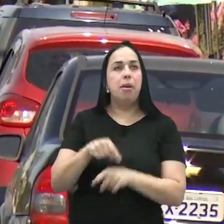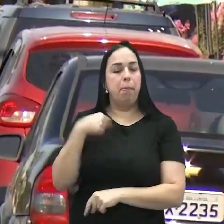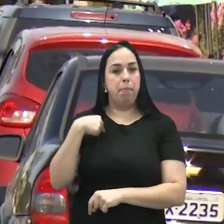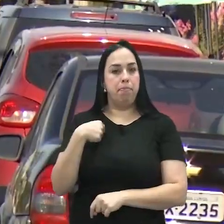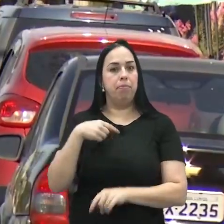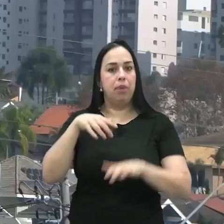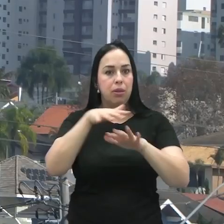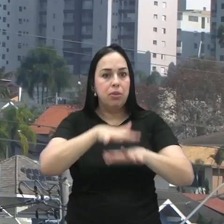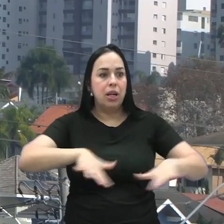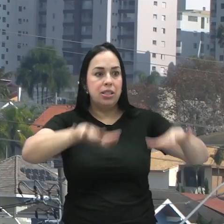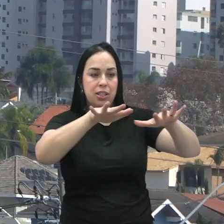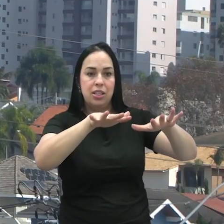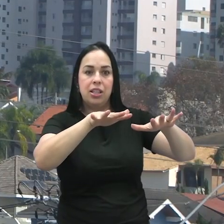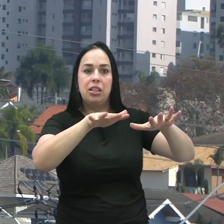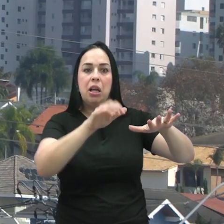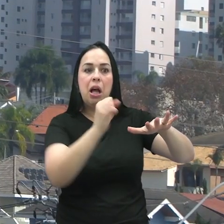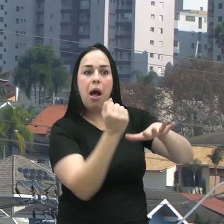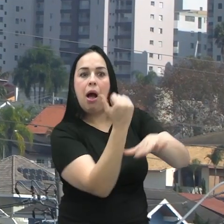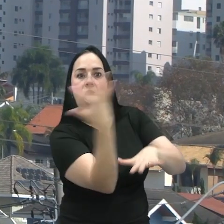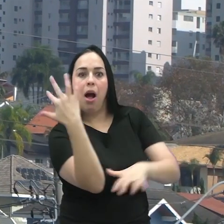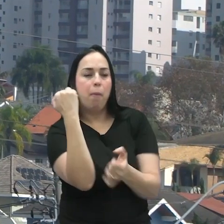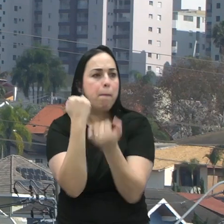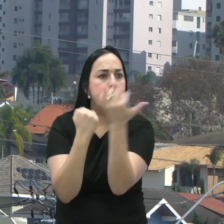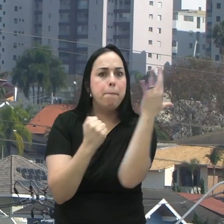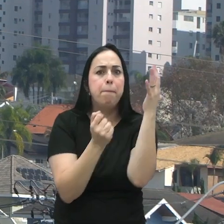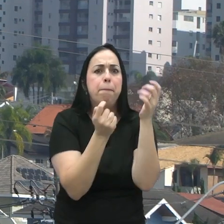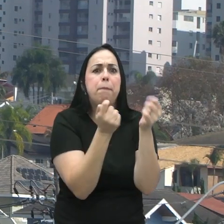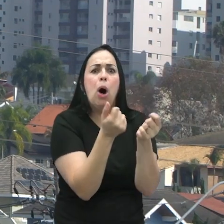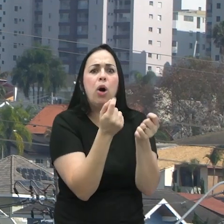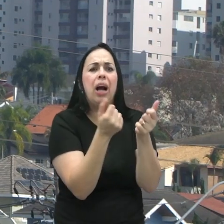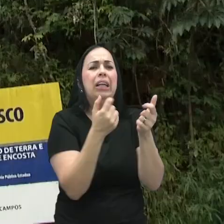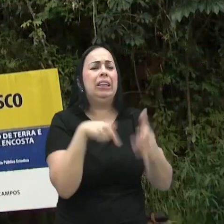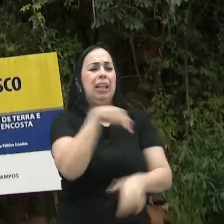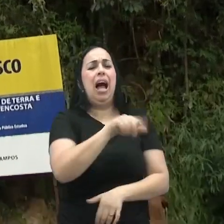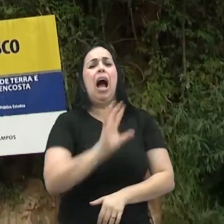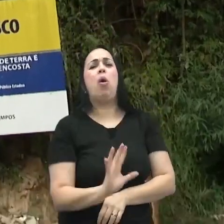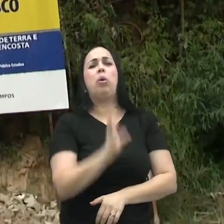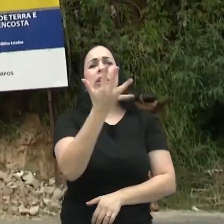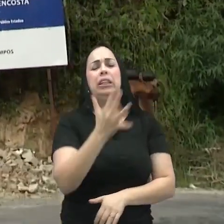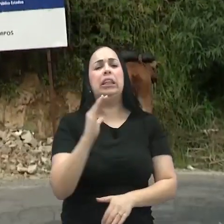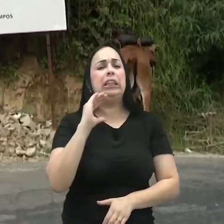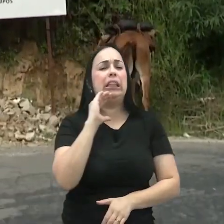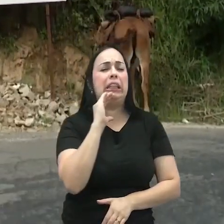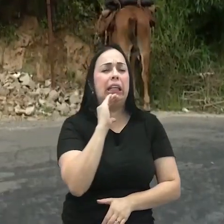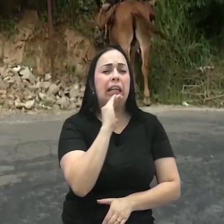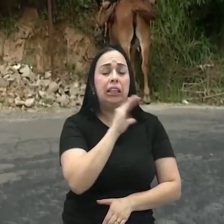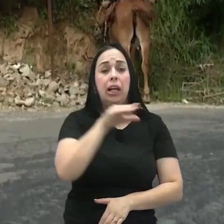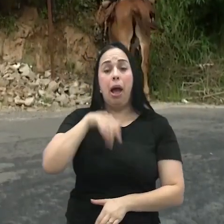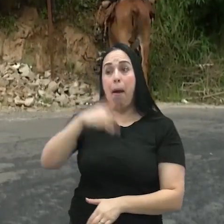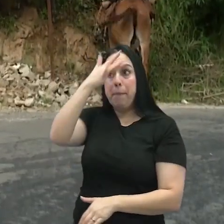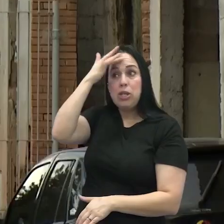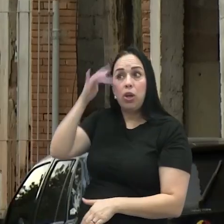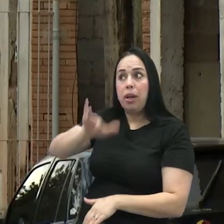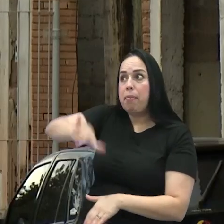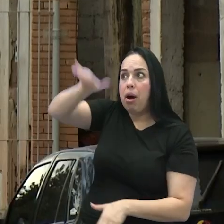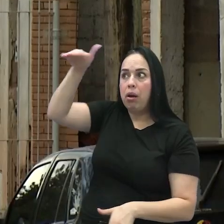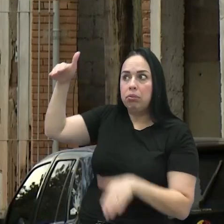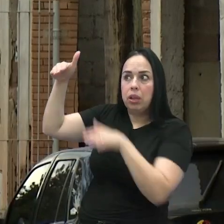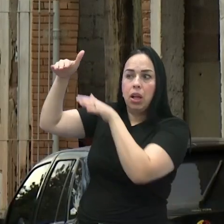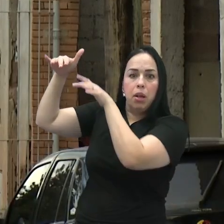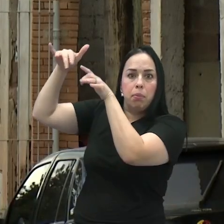nas cidades, bairros com pouca arborização ficam mais quentes e quem vive em áreas de risco pode sofrer com